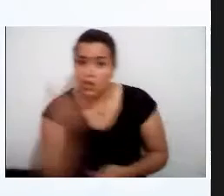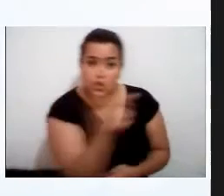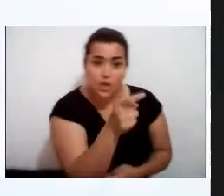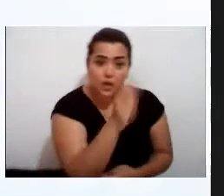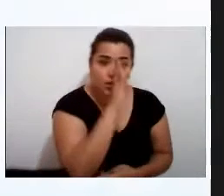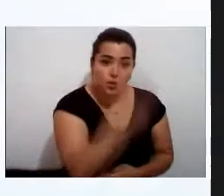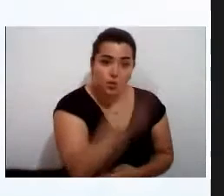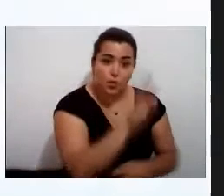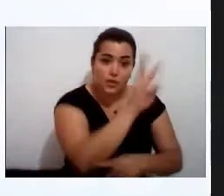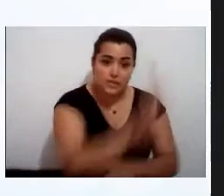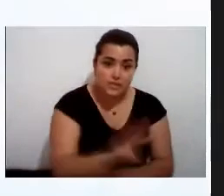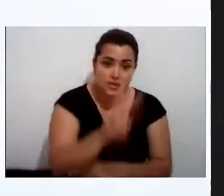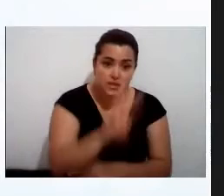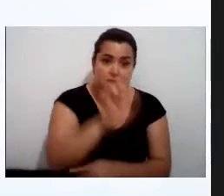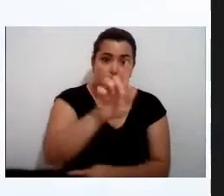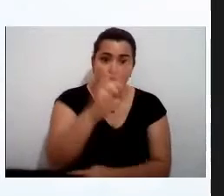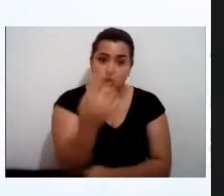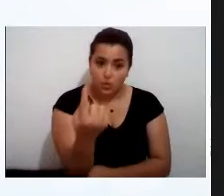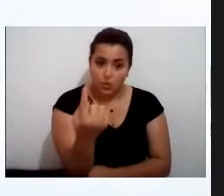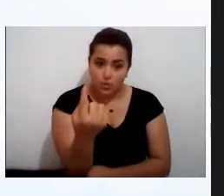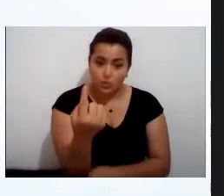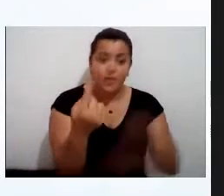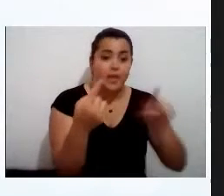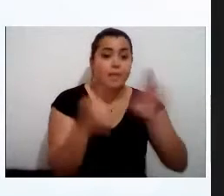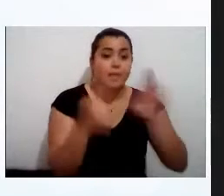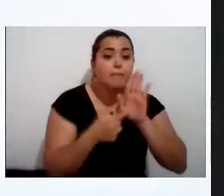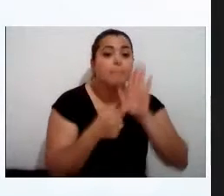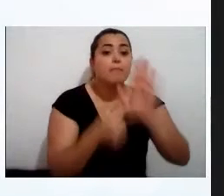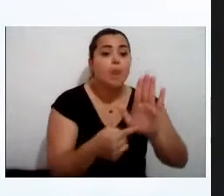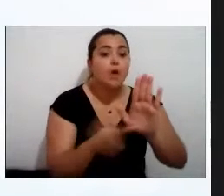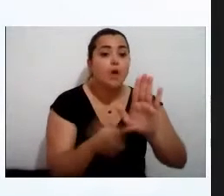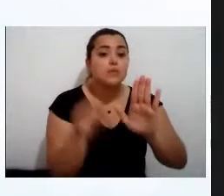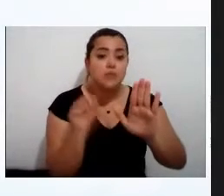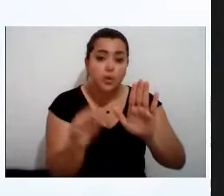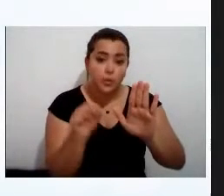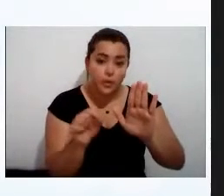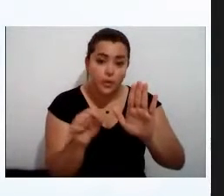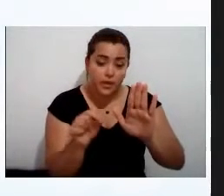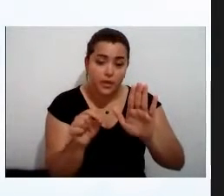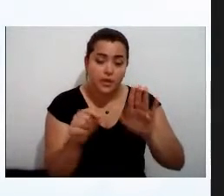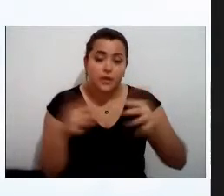a matéria mostra que